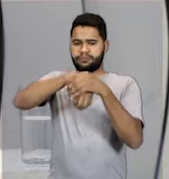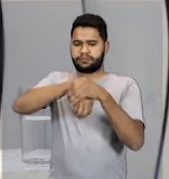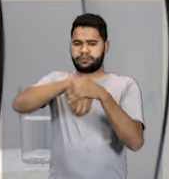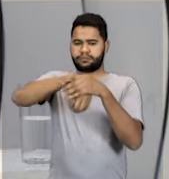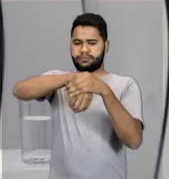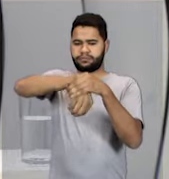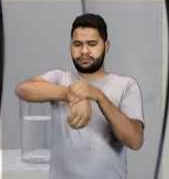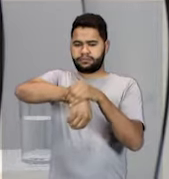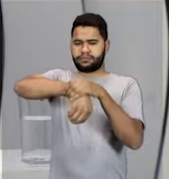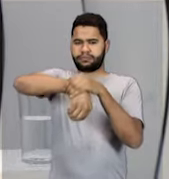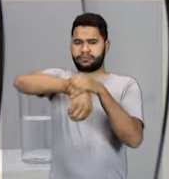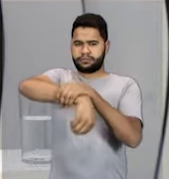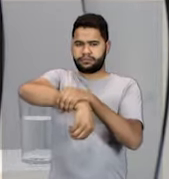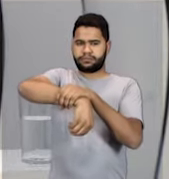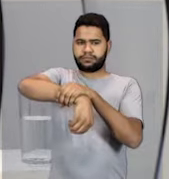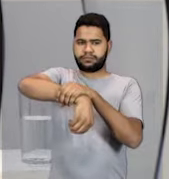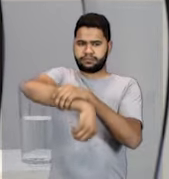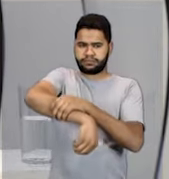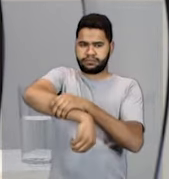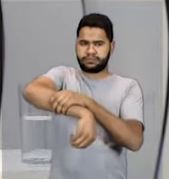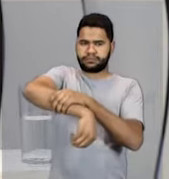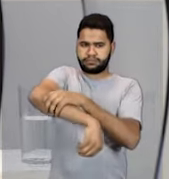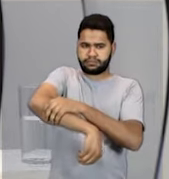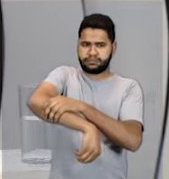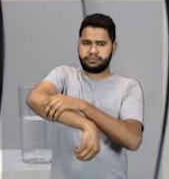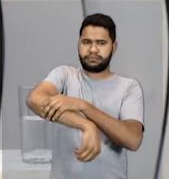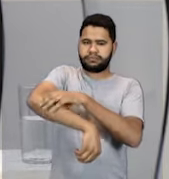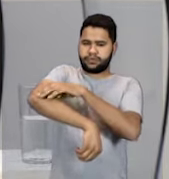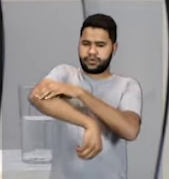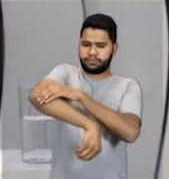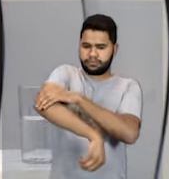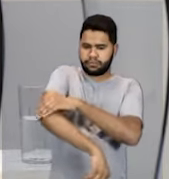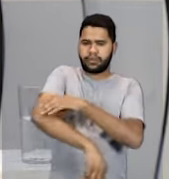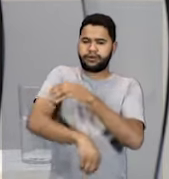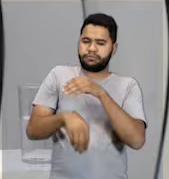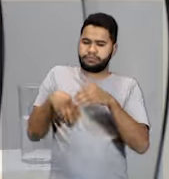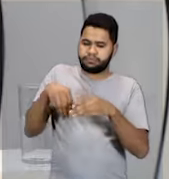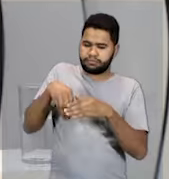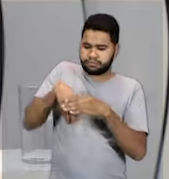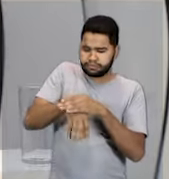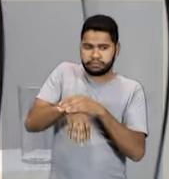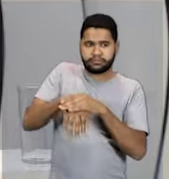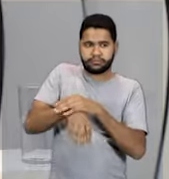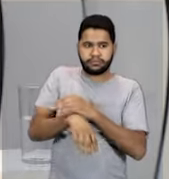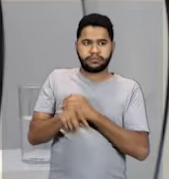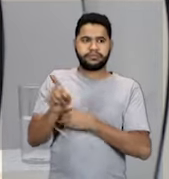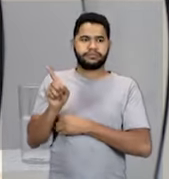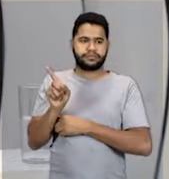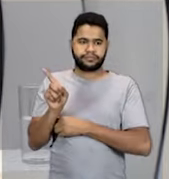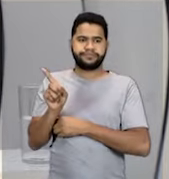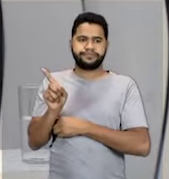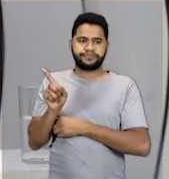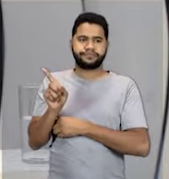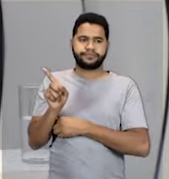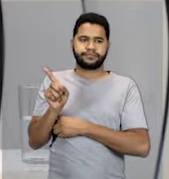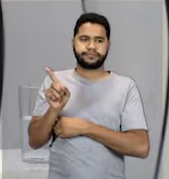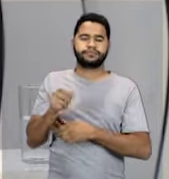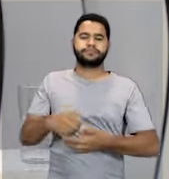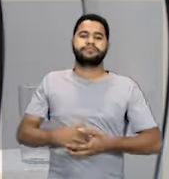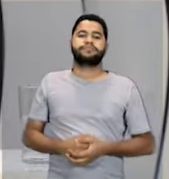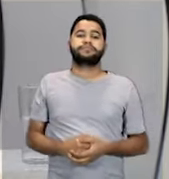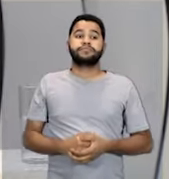muscular que vai empurrando aqui, ó, vai empurrando o alimento, vai empurrando ele para baixo,